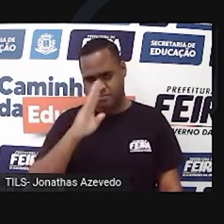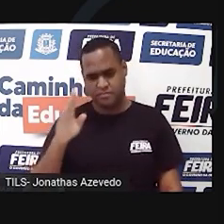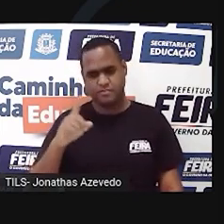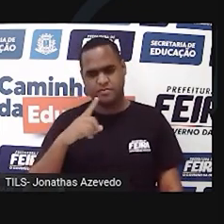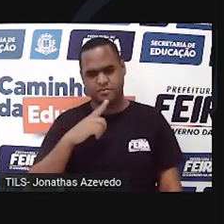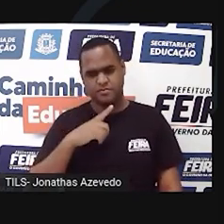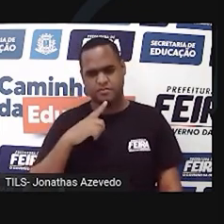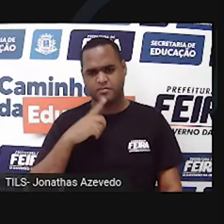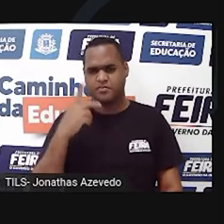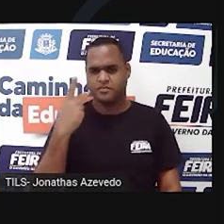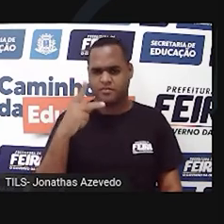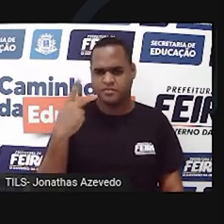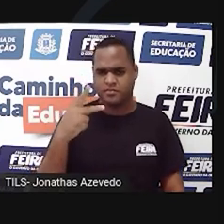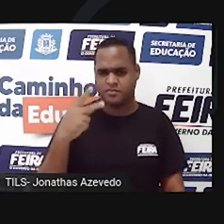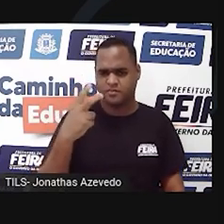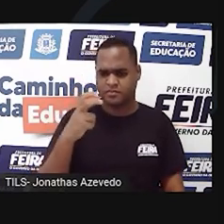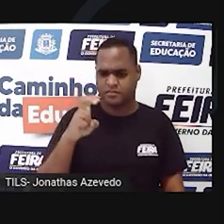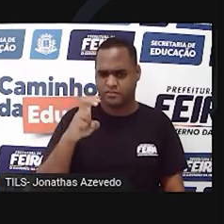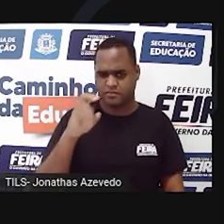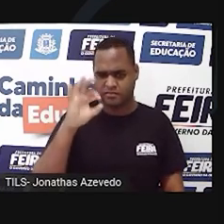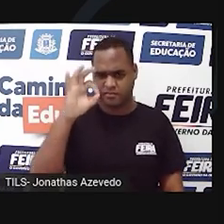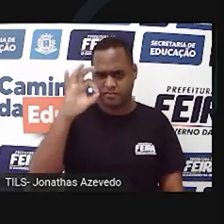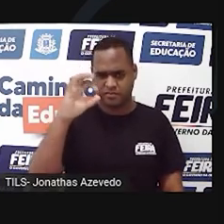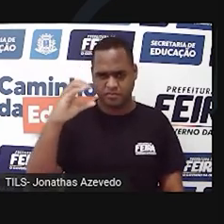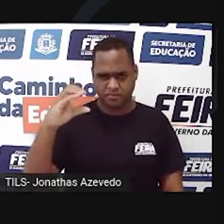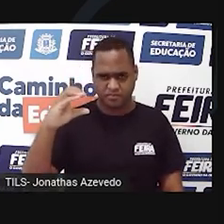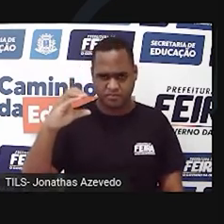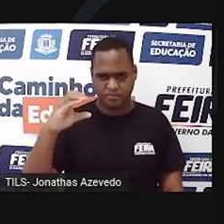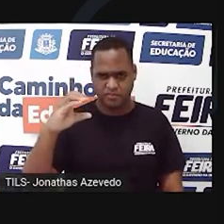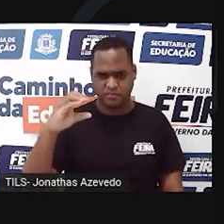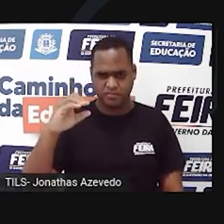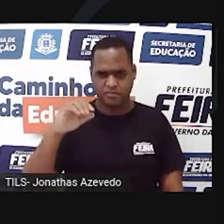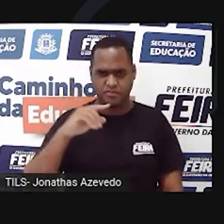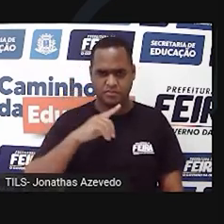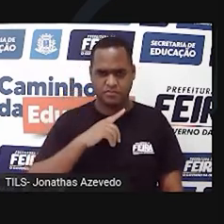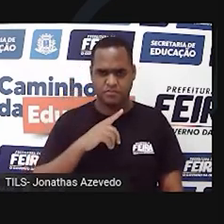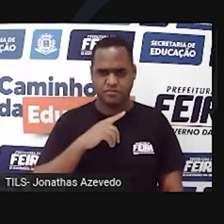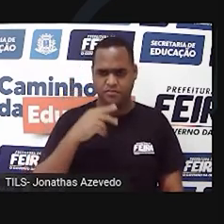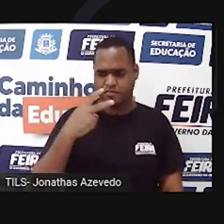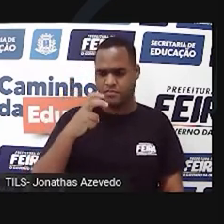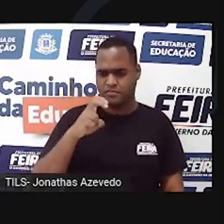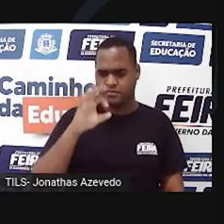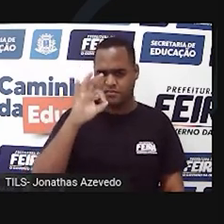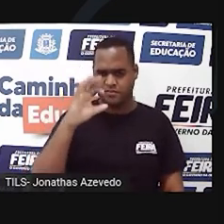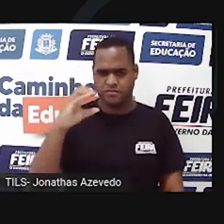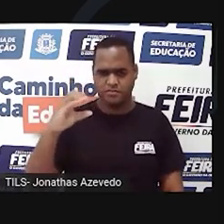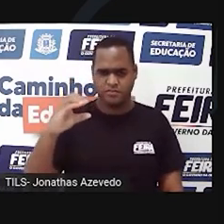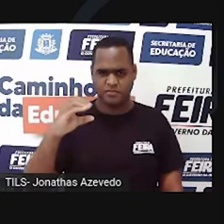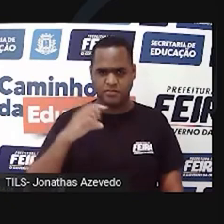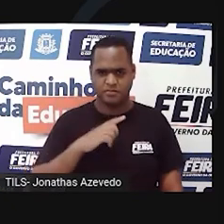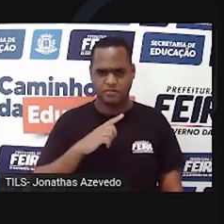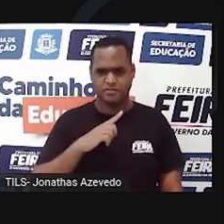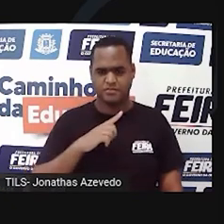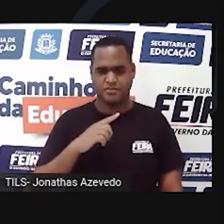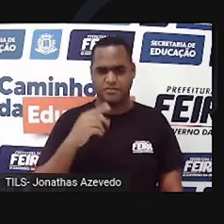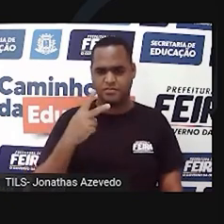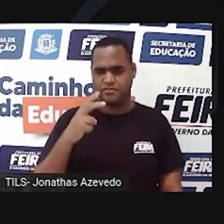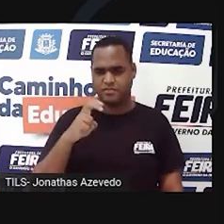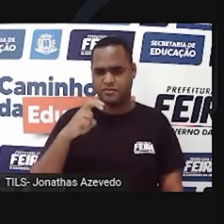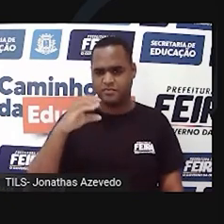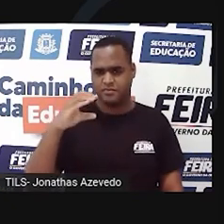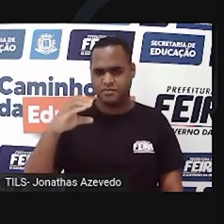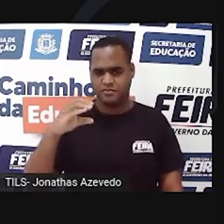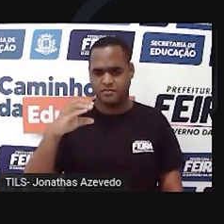você ver algo assim, significa que a temperatura é de 25